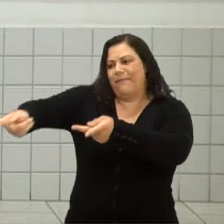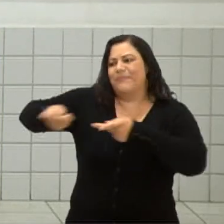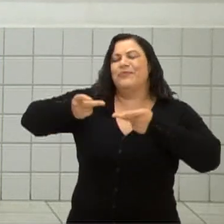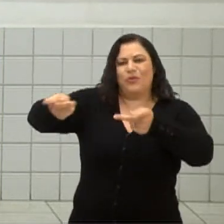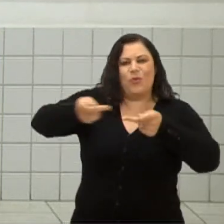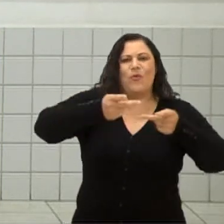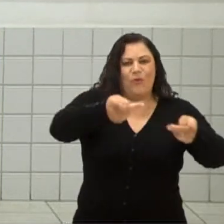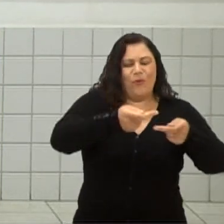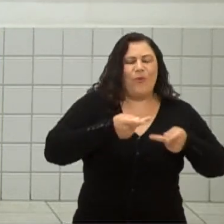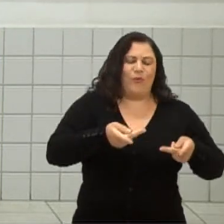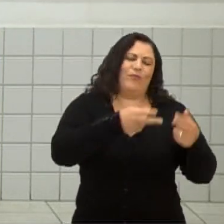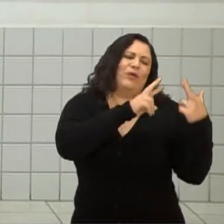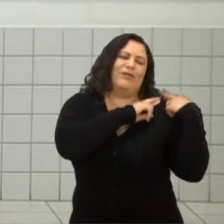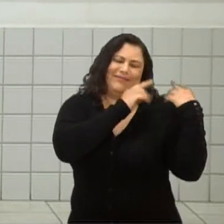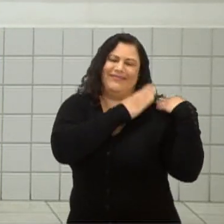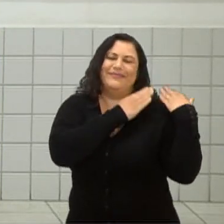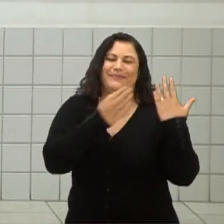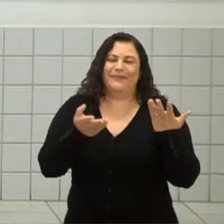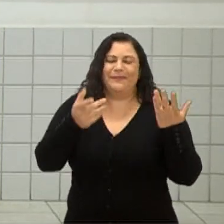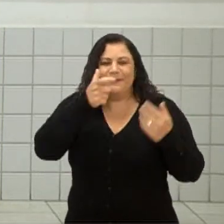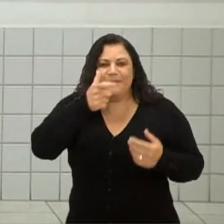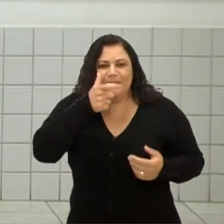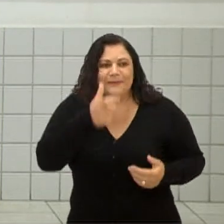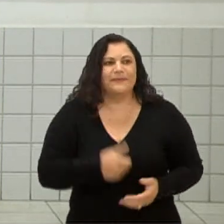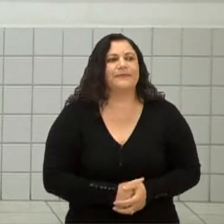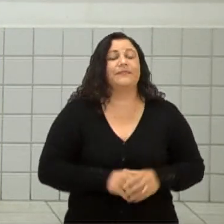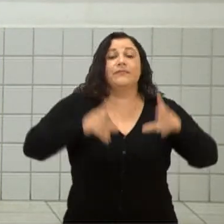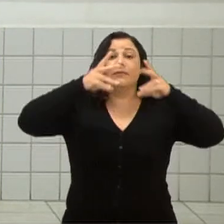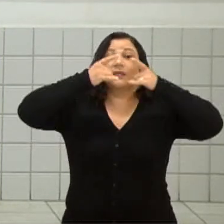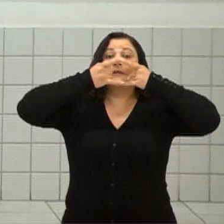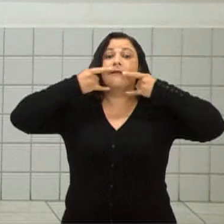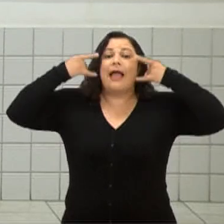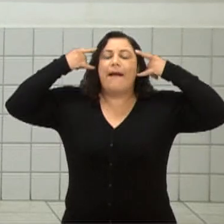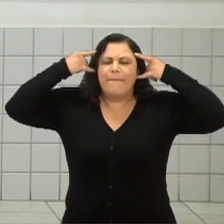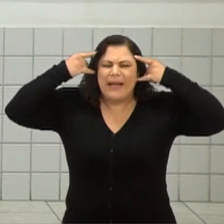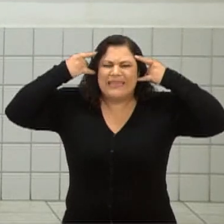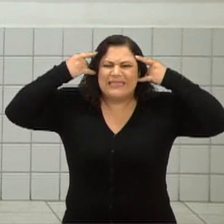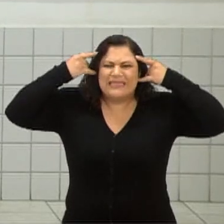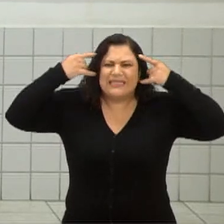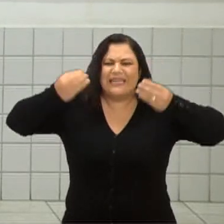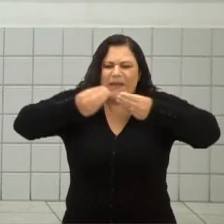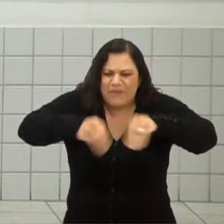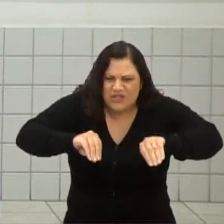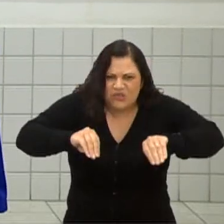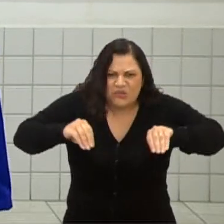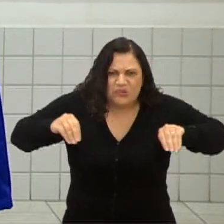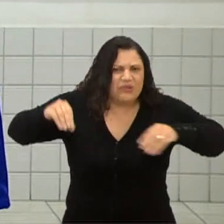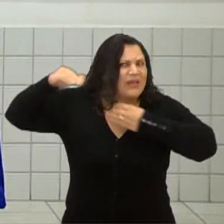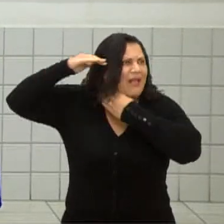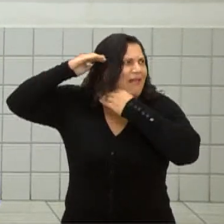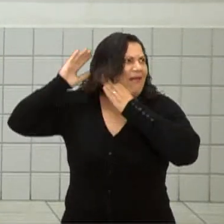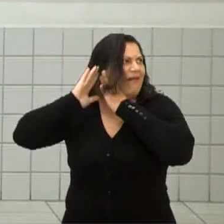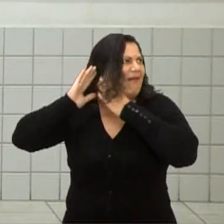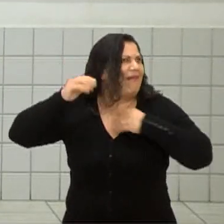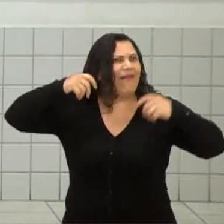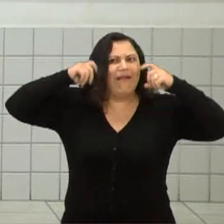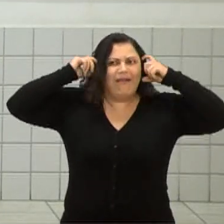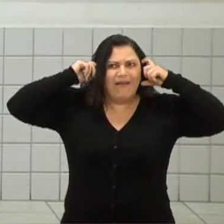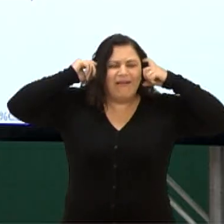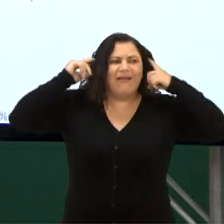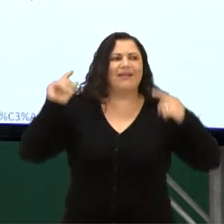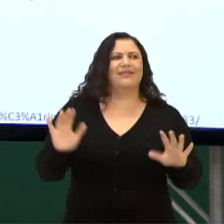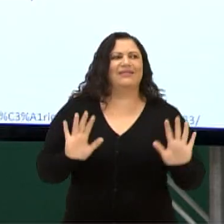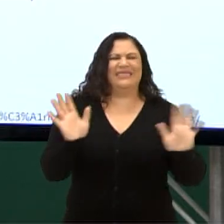abraço para todo mundo que está assistindo. Mais uma aqui antes, a Duda. A máscara que a gente está usando agora é ruim para a orelha? Acho que ela está perguntando porque às vezes dói aqui atrás, né? Só dá